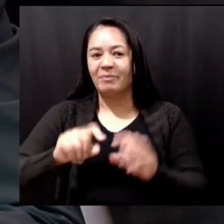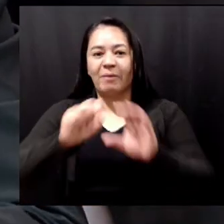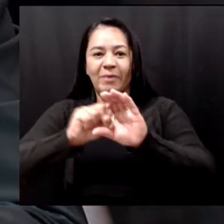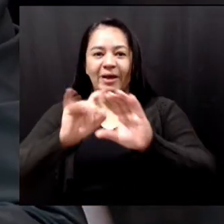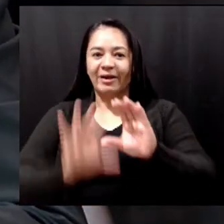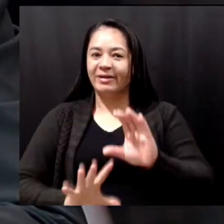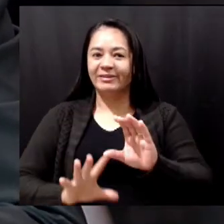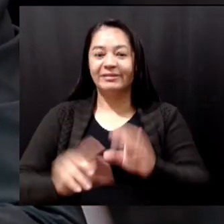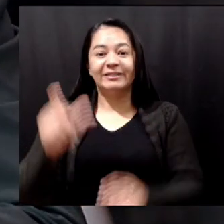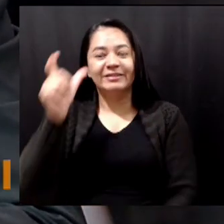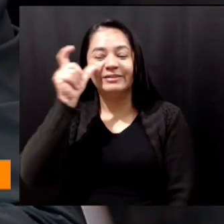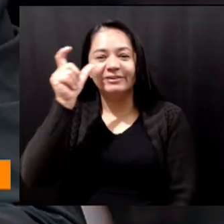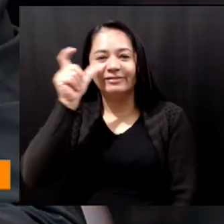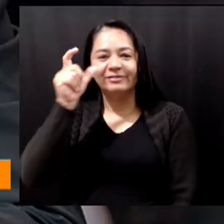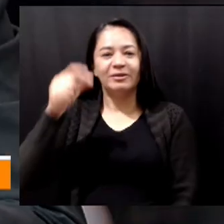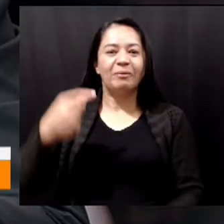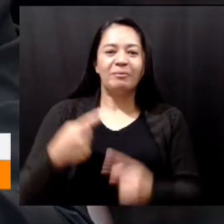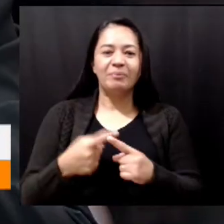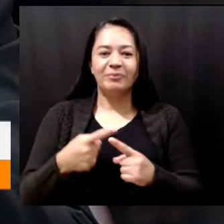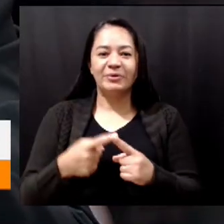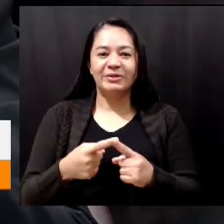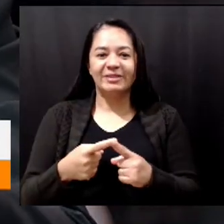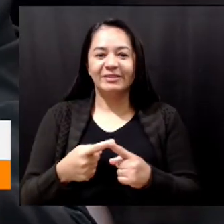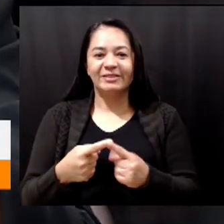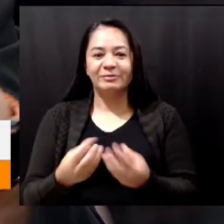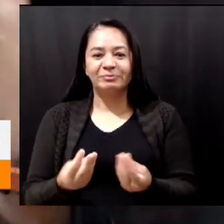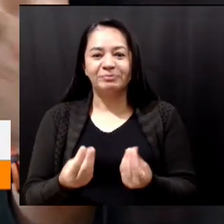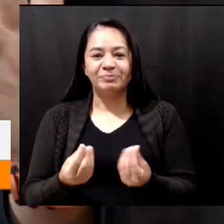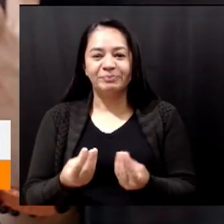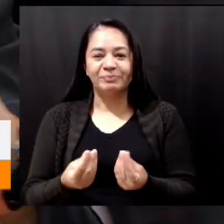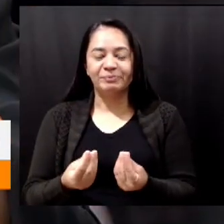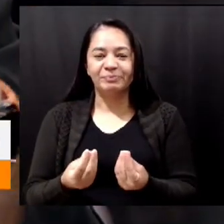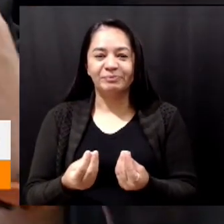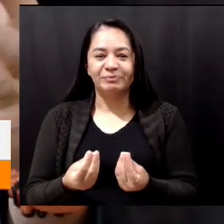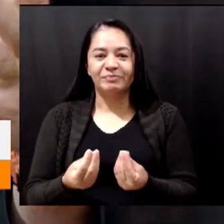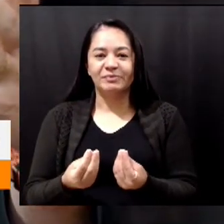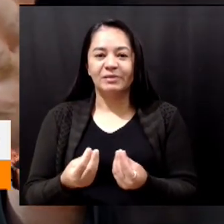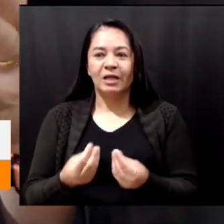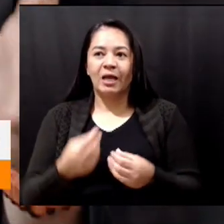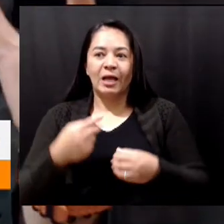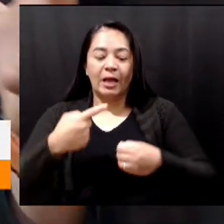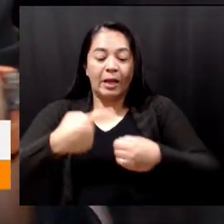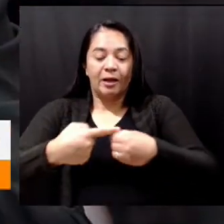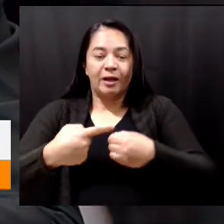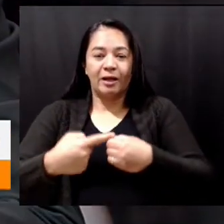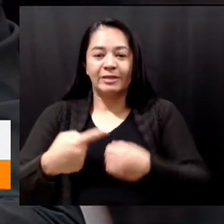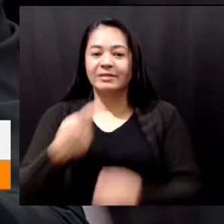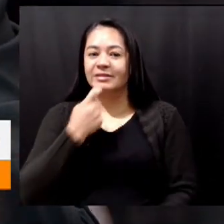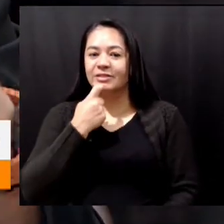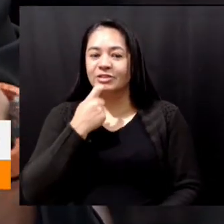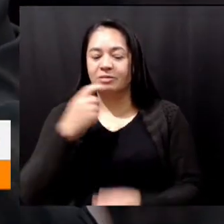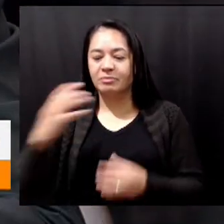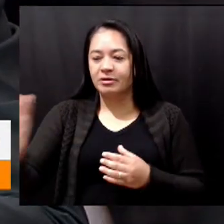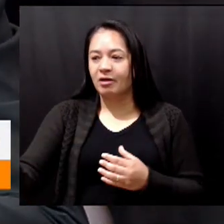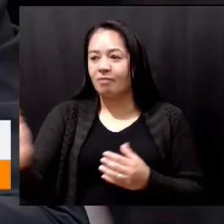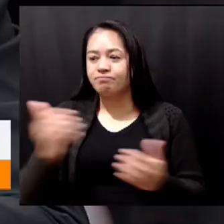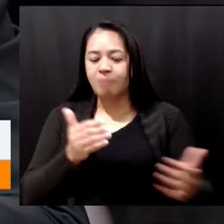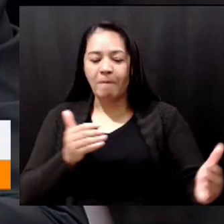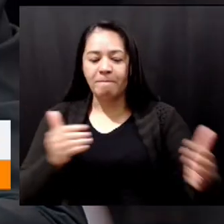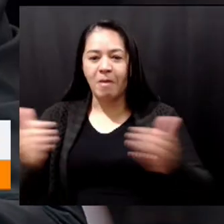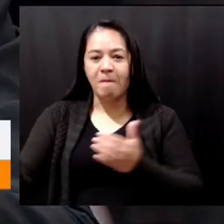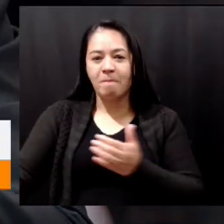aqui, né, de Campinas, que ela acaba agregando e acaba trazendo essas pessoas que